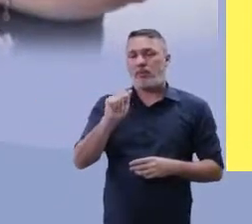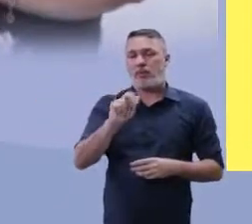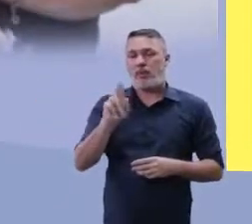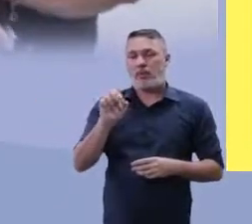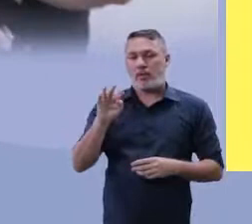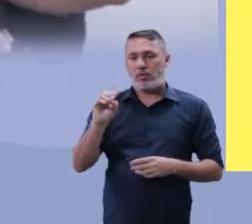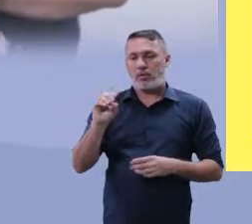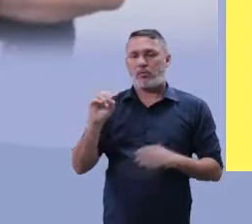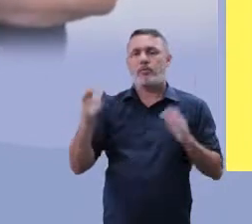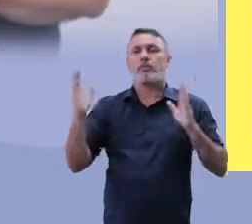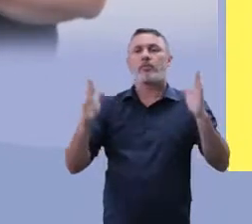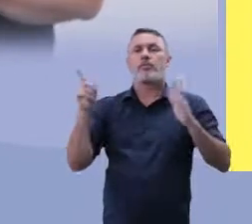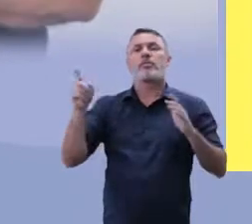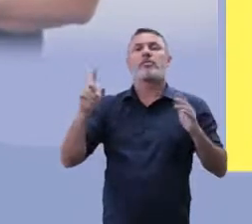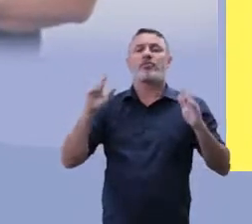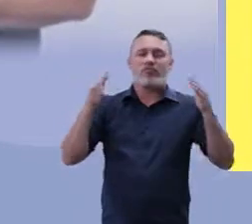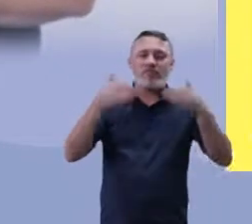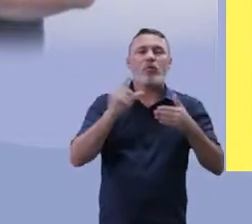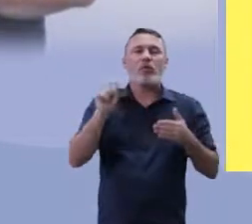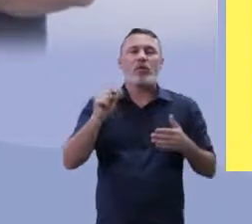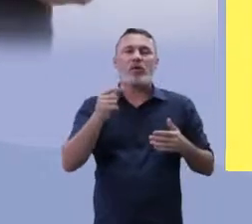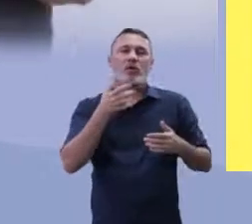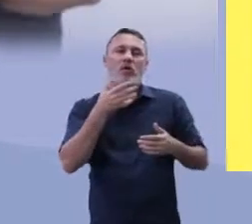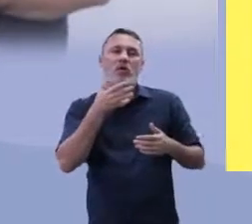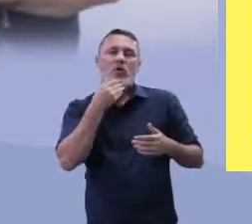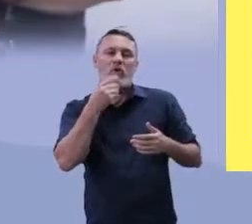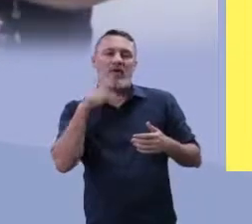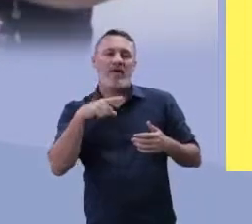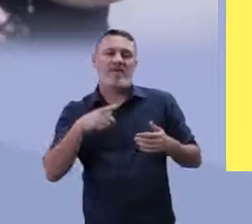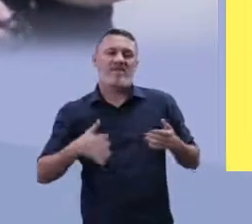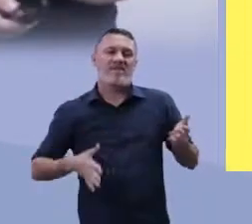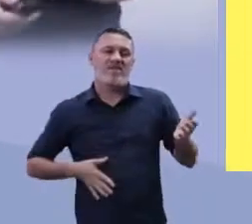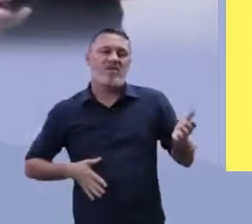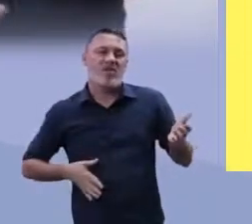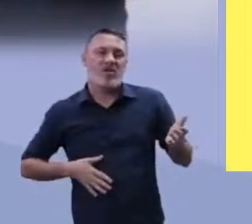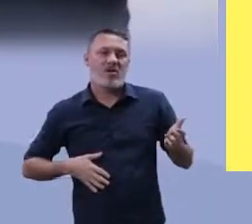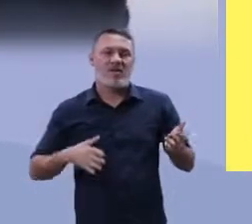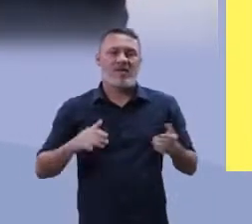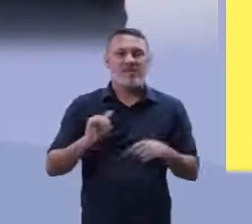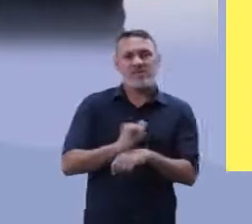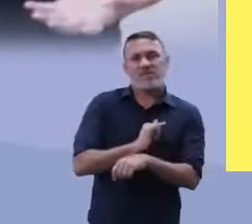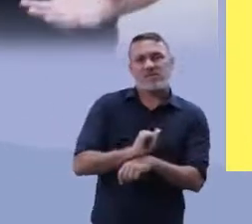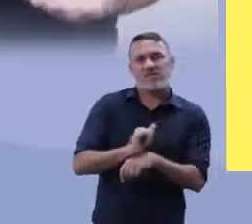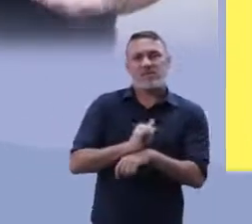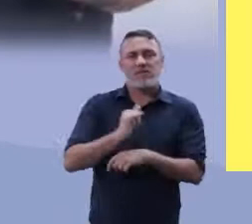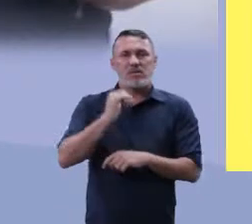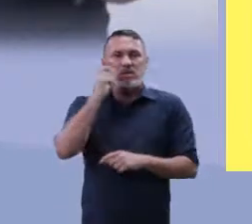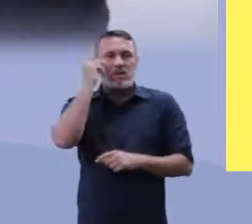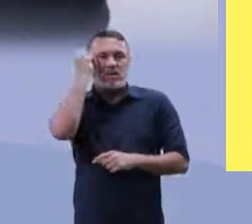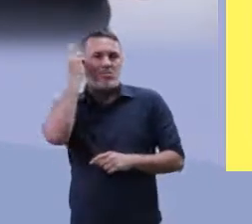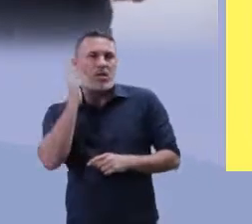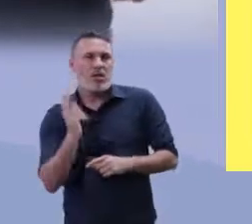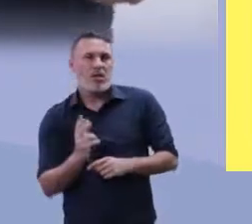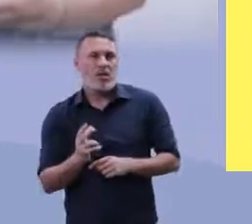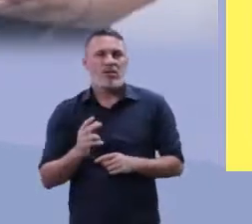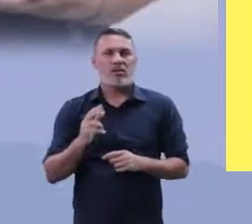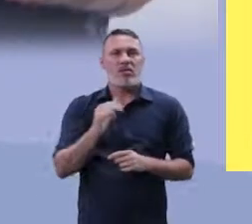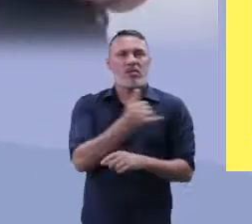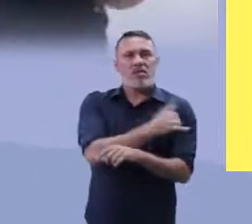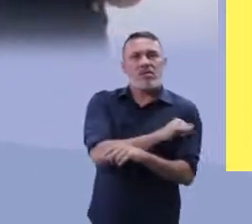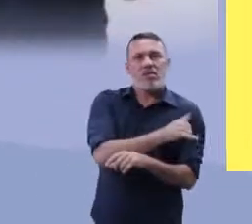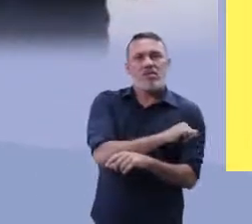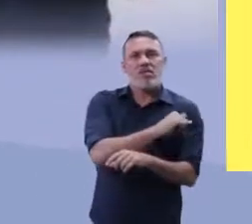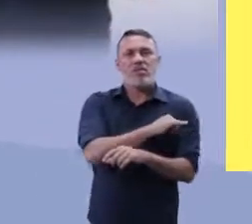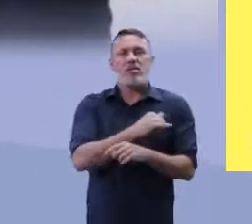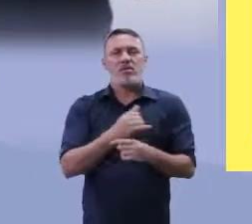trabalhará o homem, o malandro do morro, aquele que é o carioca, submetido, né,